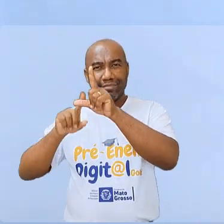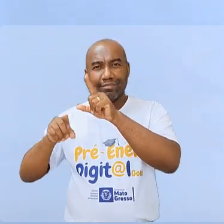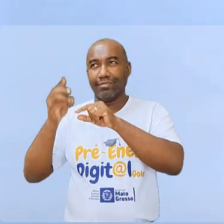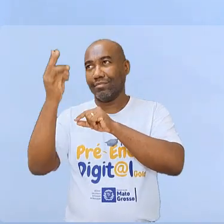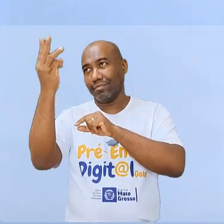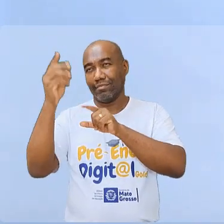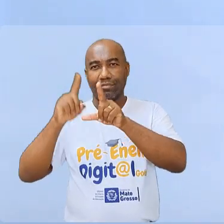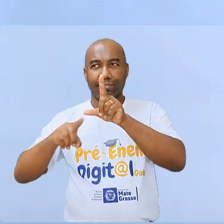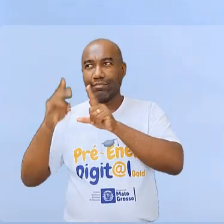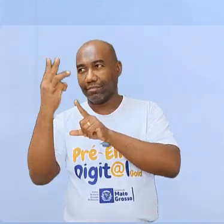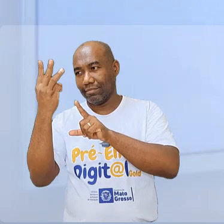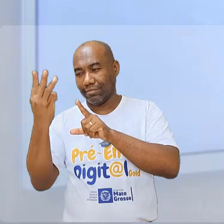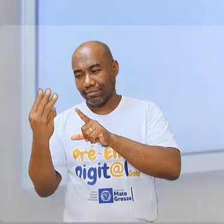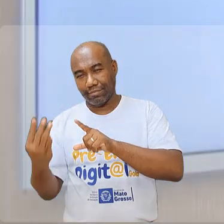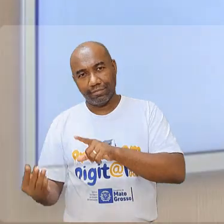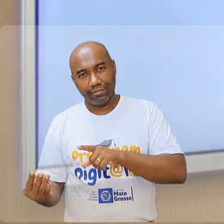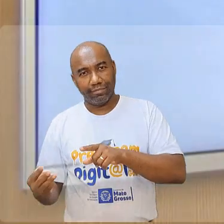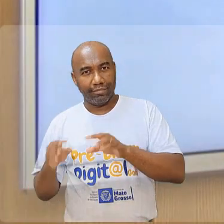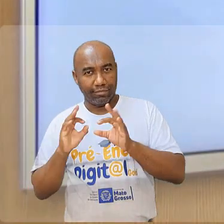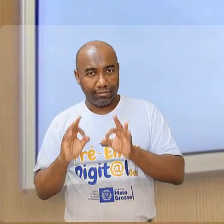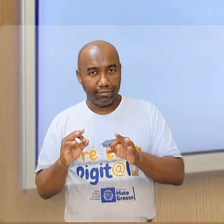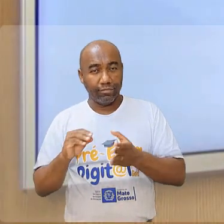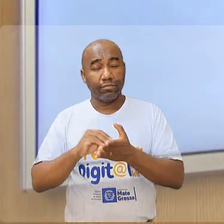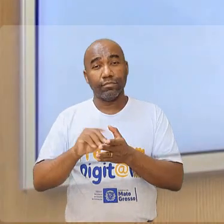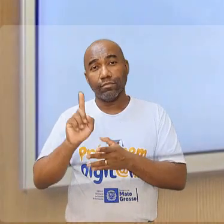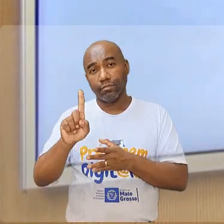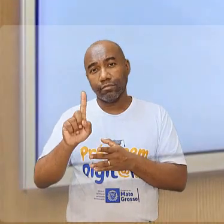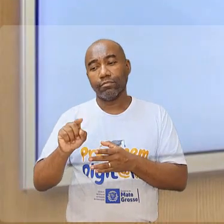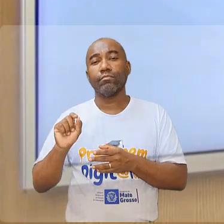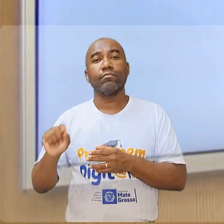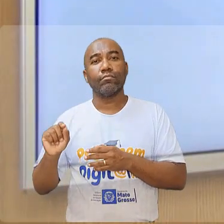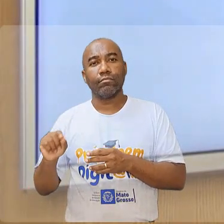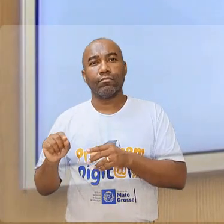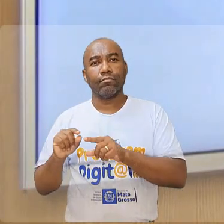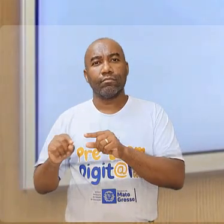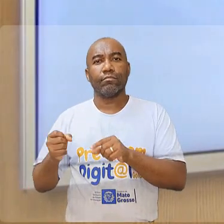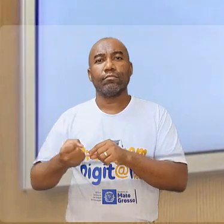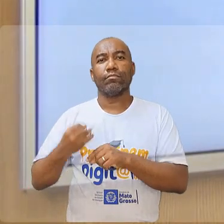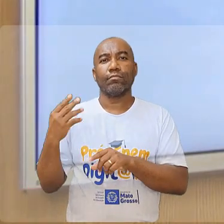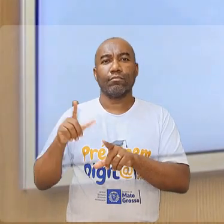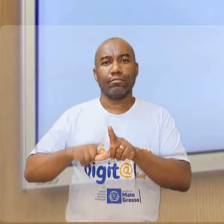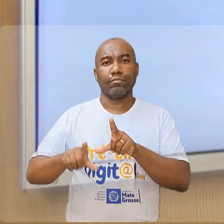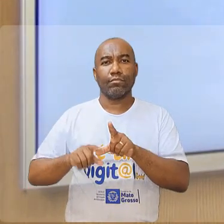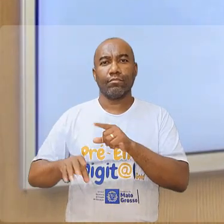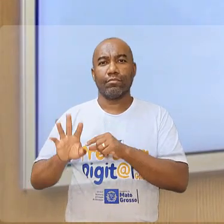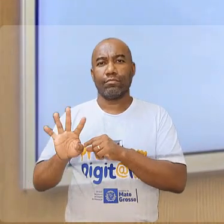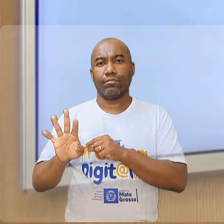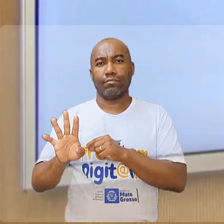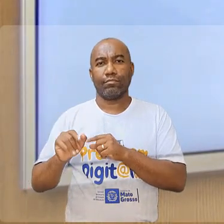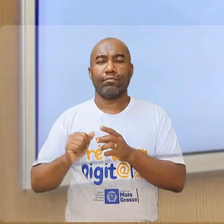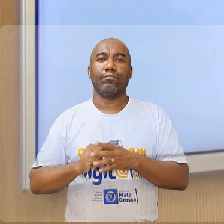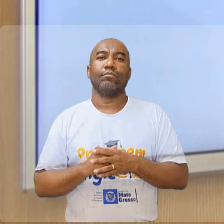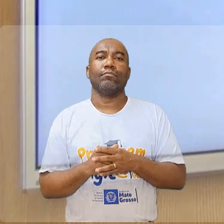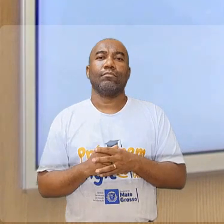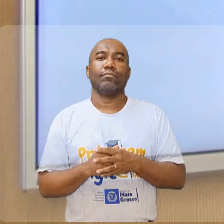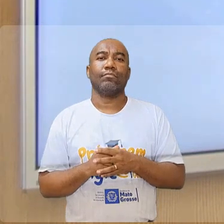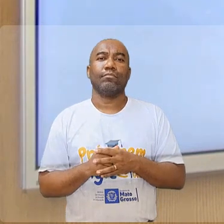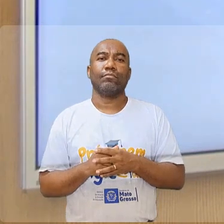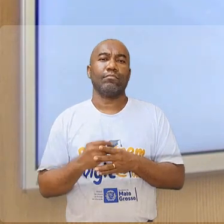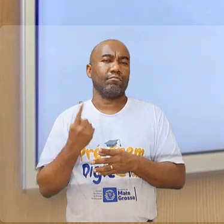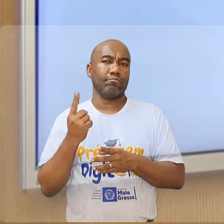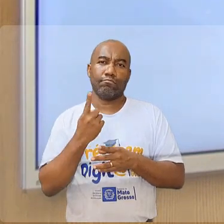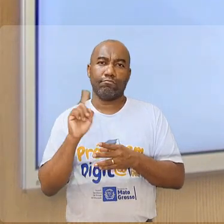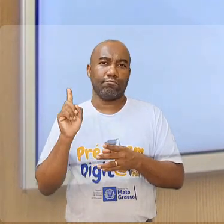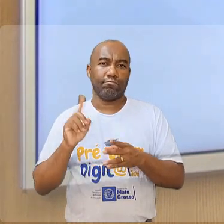só falta uma a única que falta é a única que tem quatro letrinhas quatro variáveis para gente é a